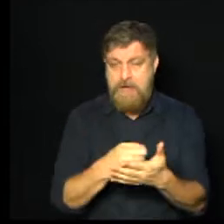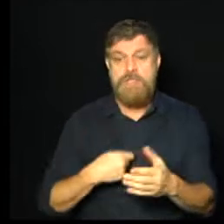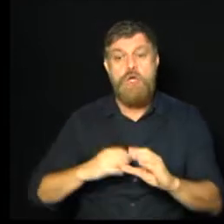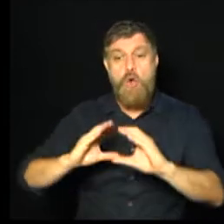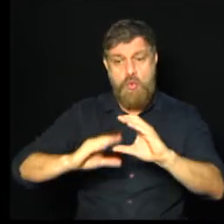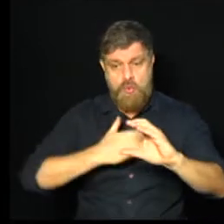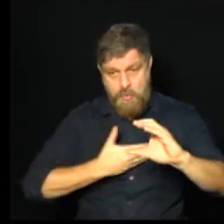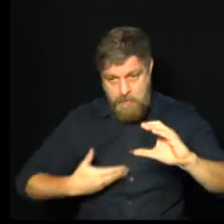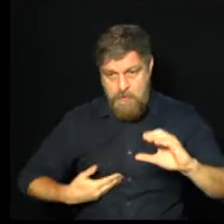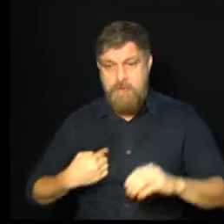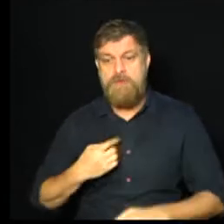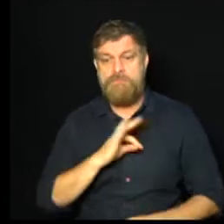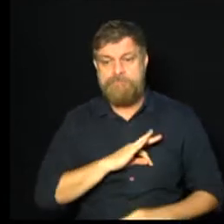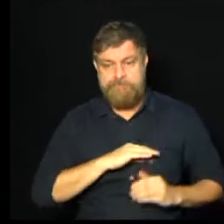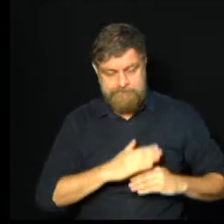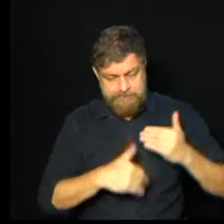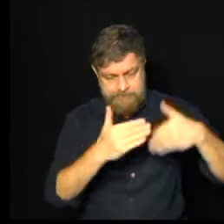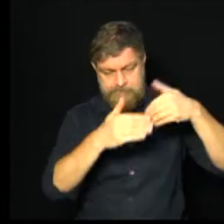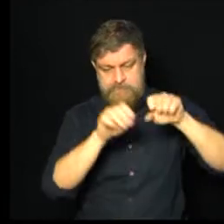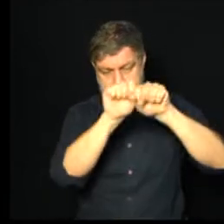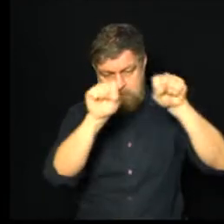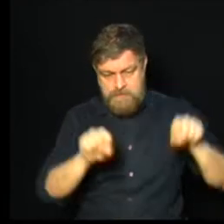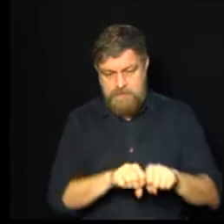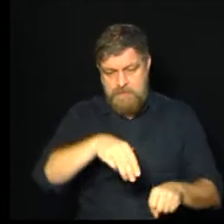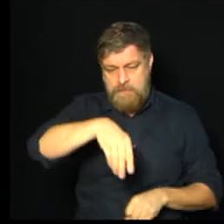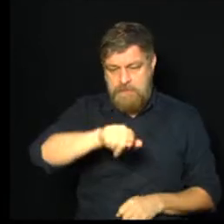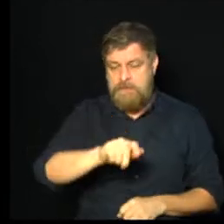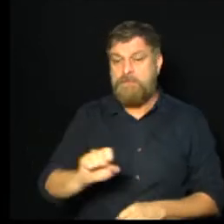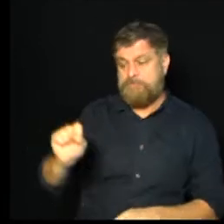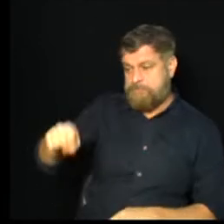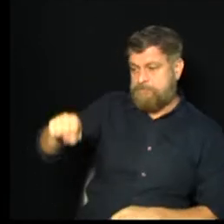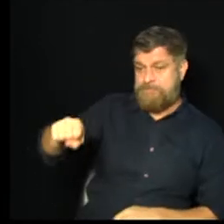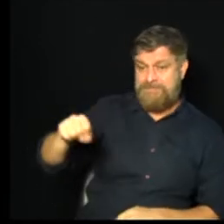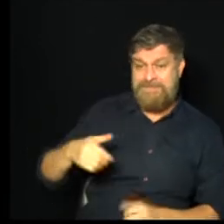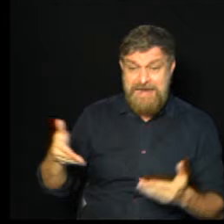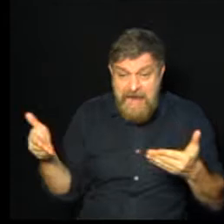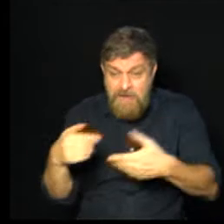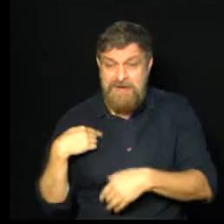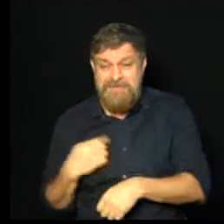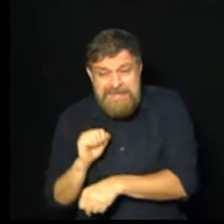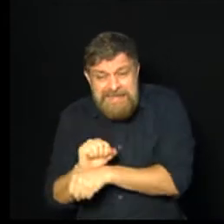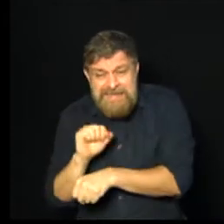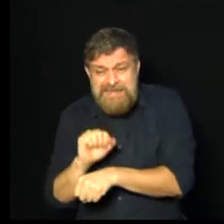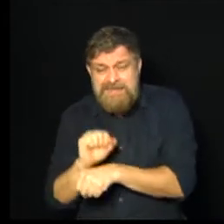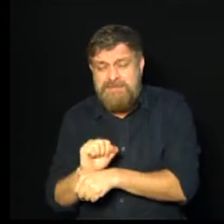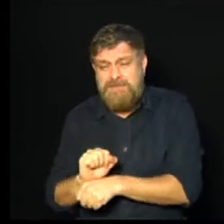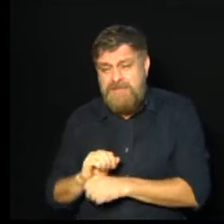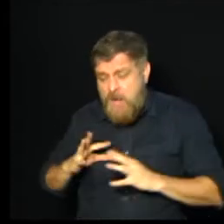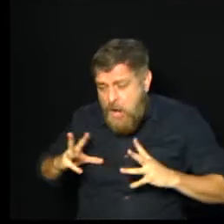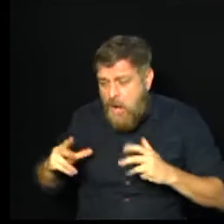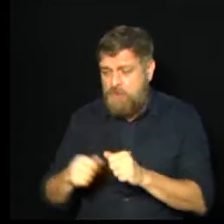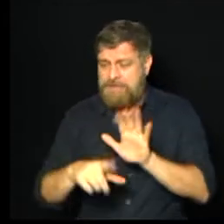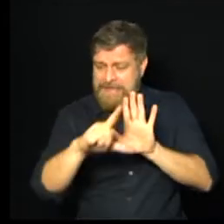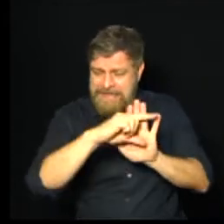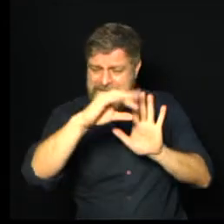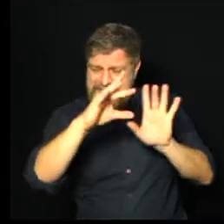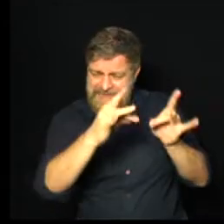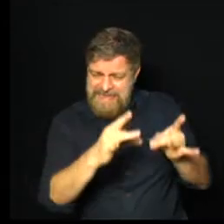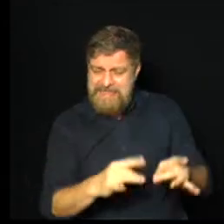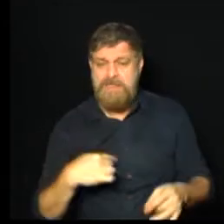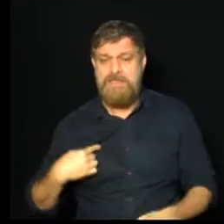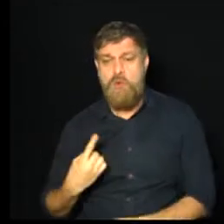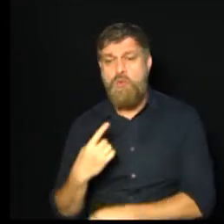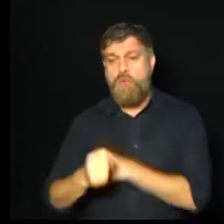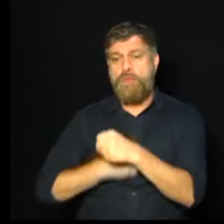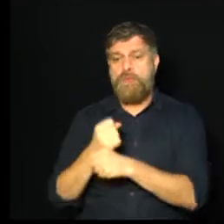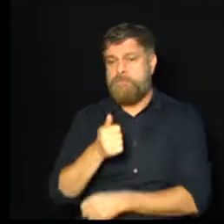concurso de cargos e salários da Rede Mário Gatti. Porém, agora, se a gente for esperar toda a possibilidade legal, nós vamos ficar mais de um